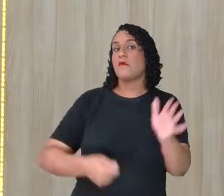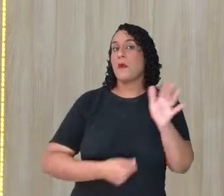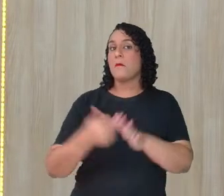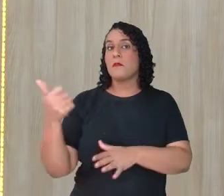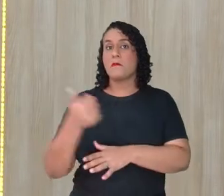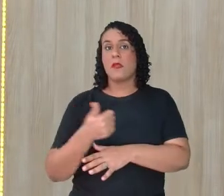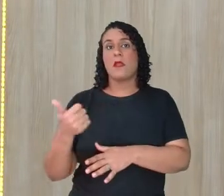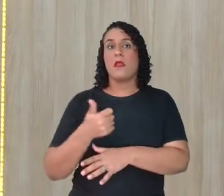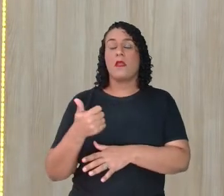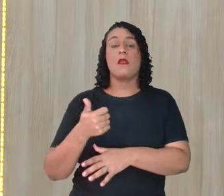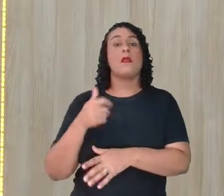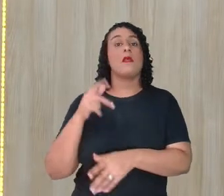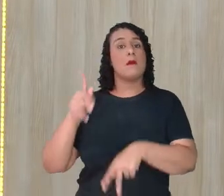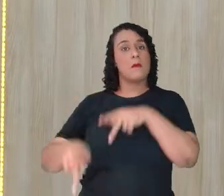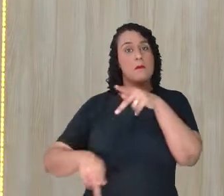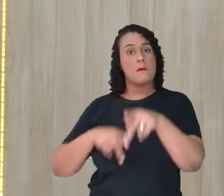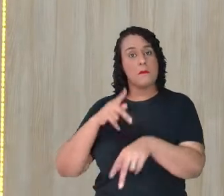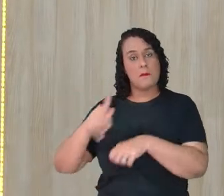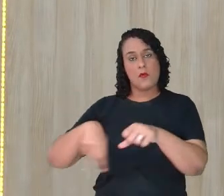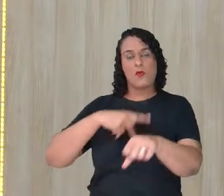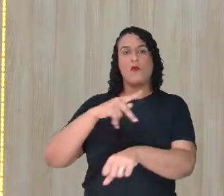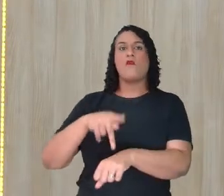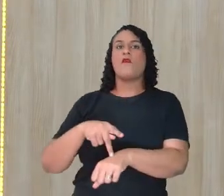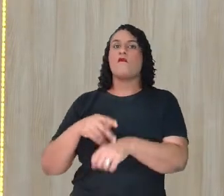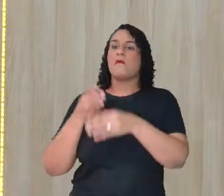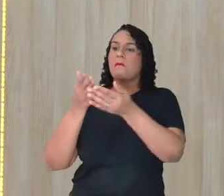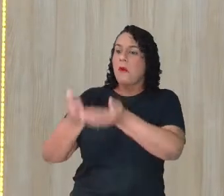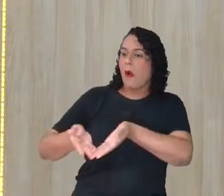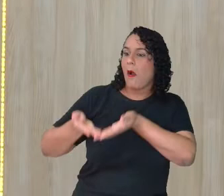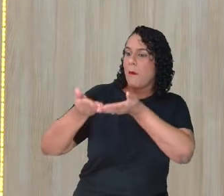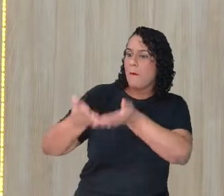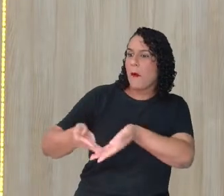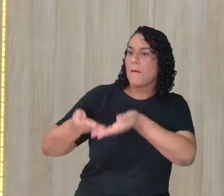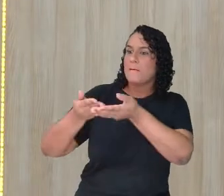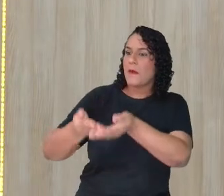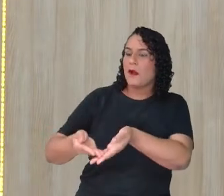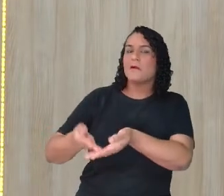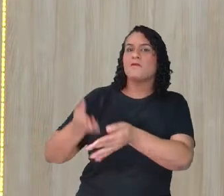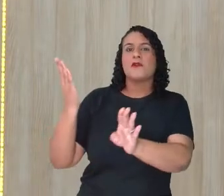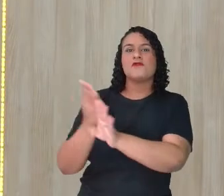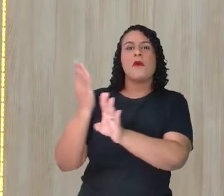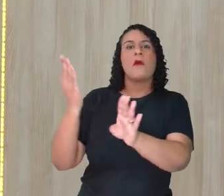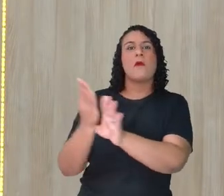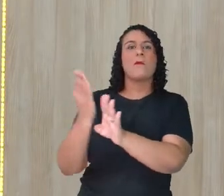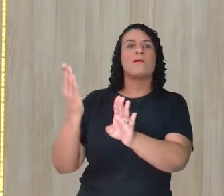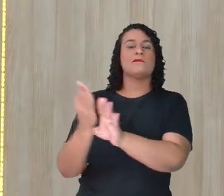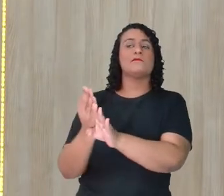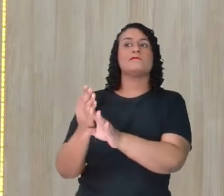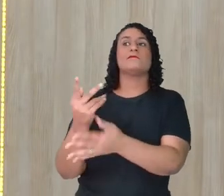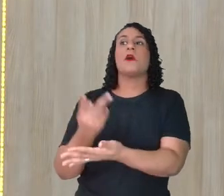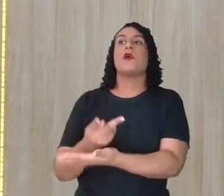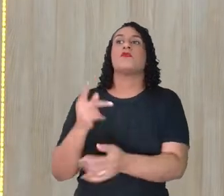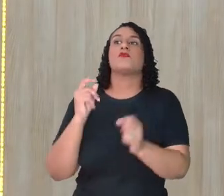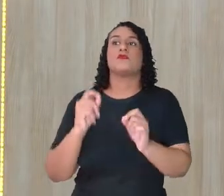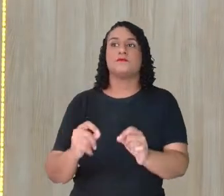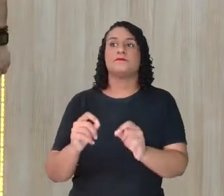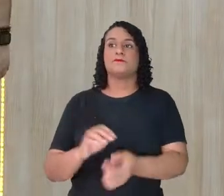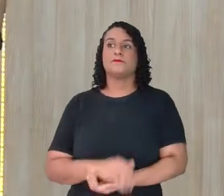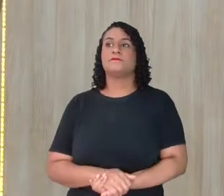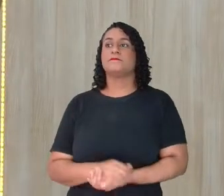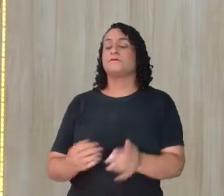seja, Portugal foi o primeiro a se lançar ali aos descobrimentos. Por que é que isso aconteceu?